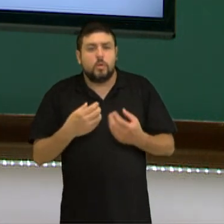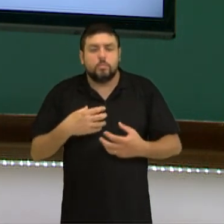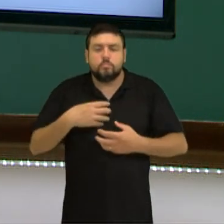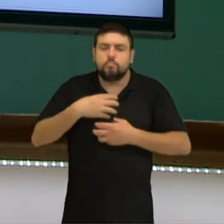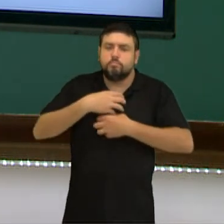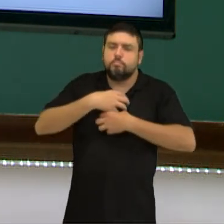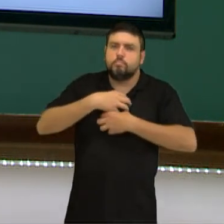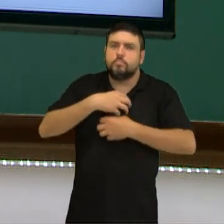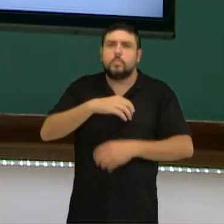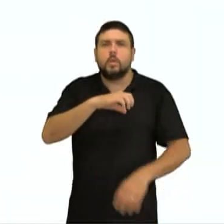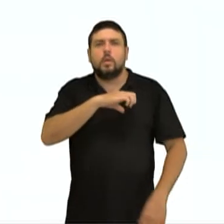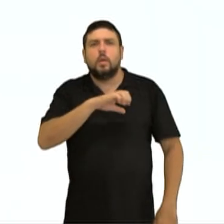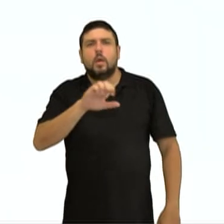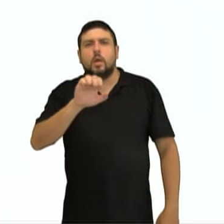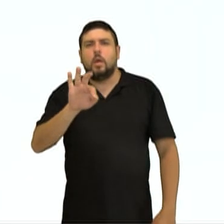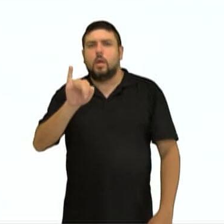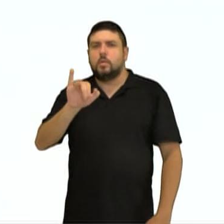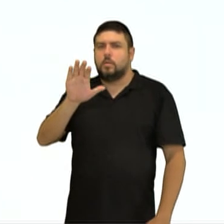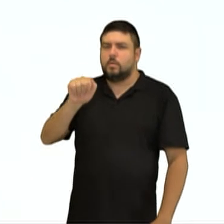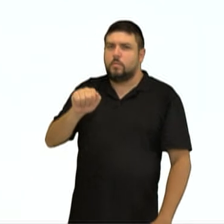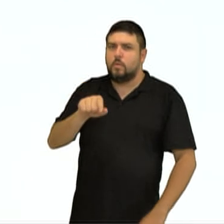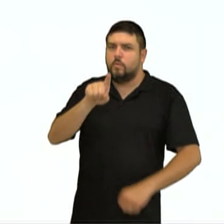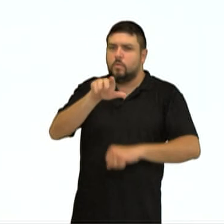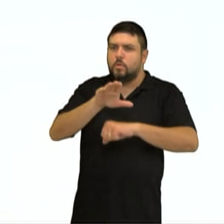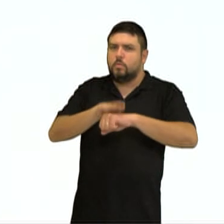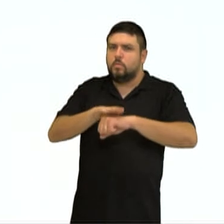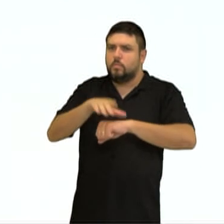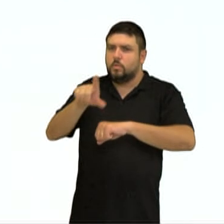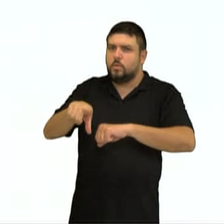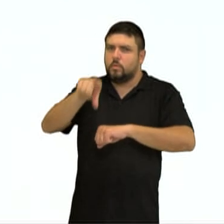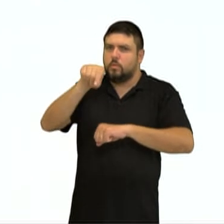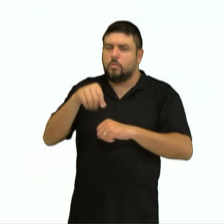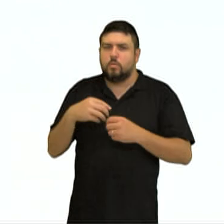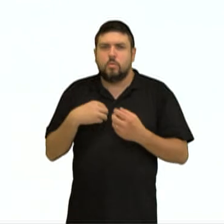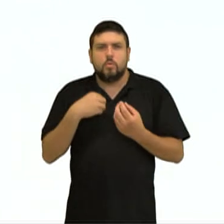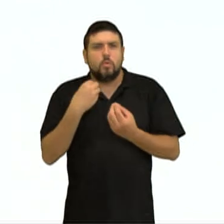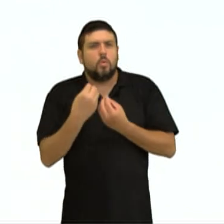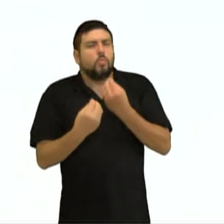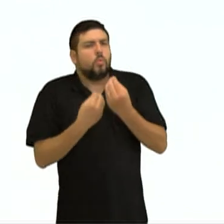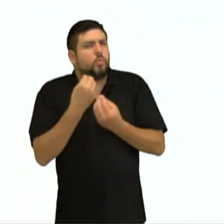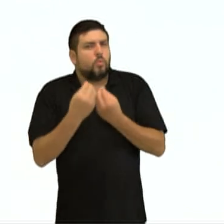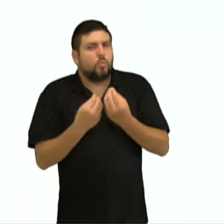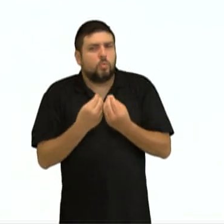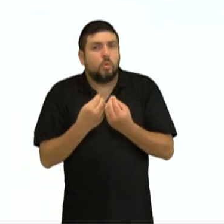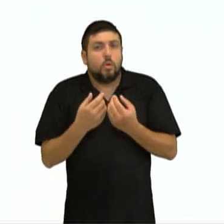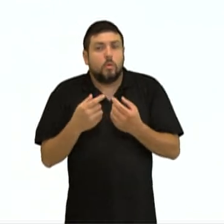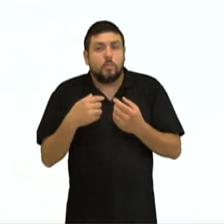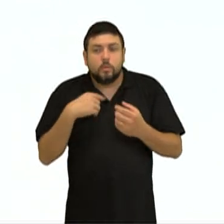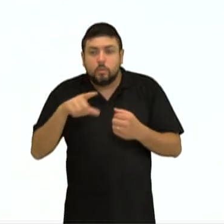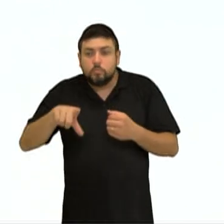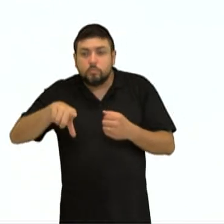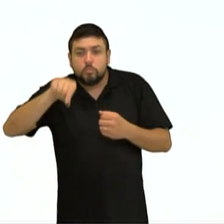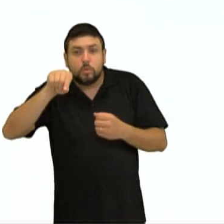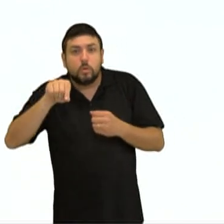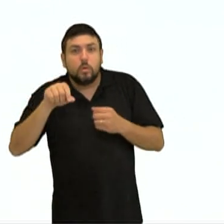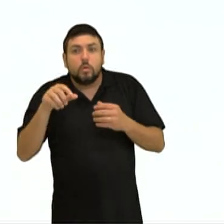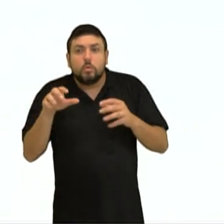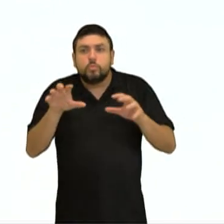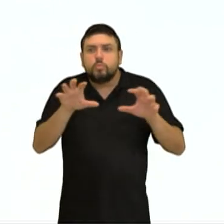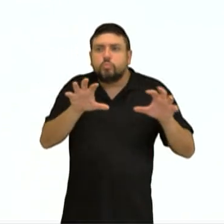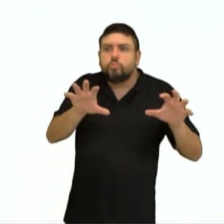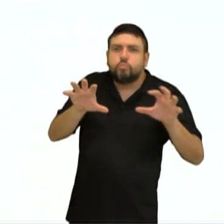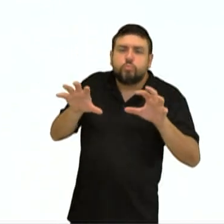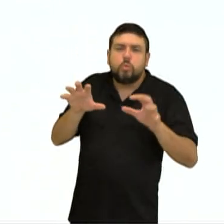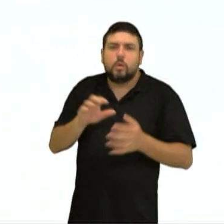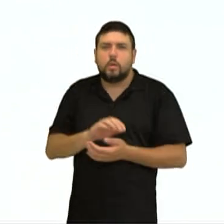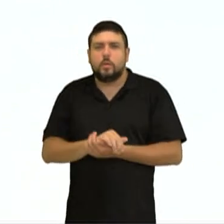ética. Analisar as suas decisões, como elas afetam você, como elas afetam a outra pessoa. Então, tudo isso está no